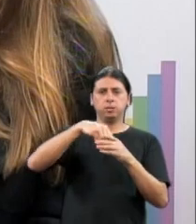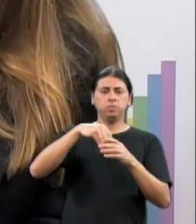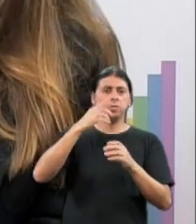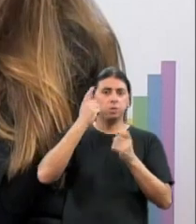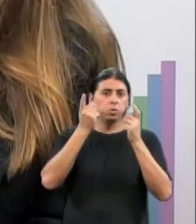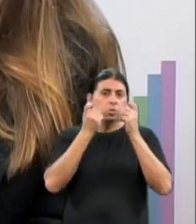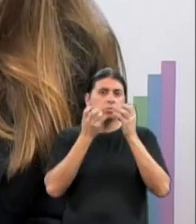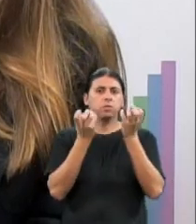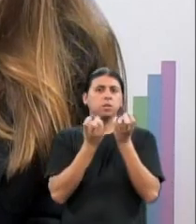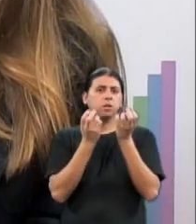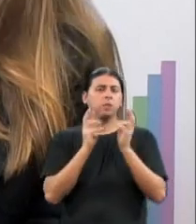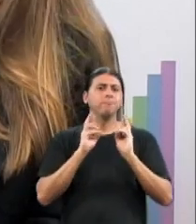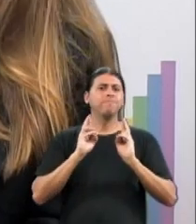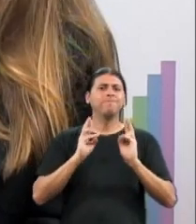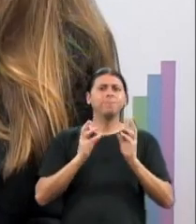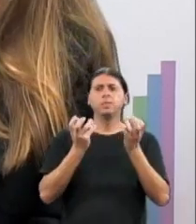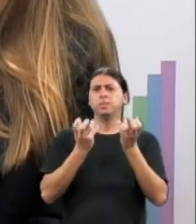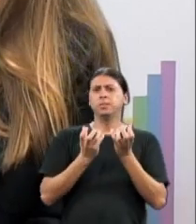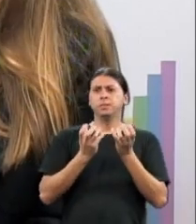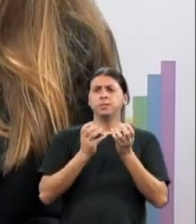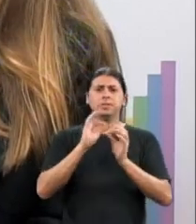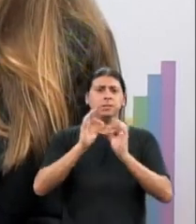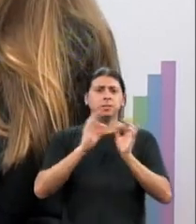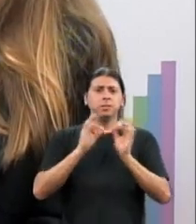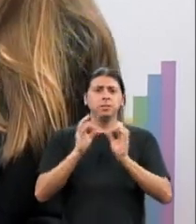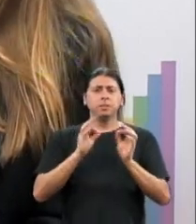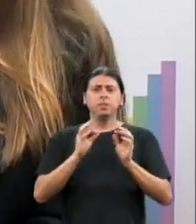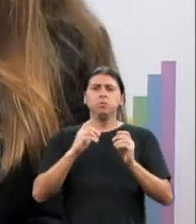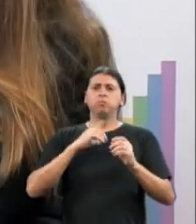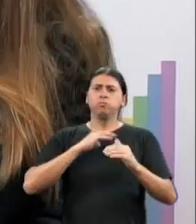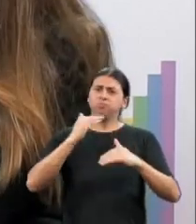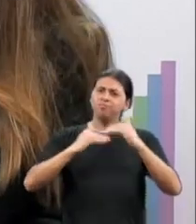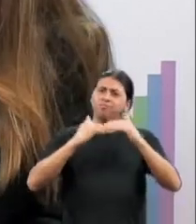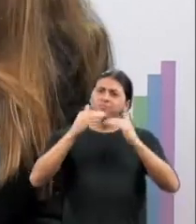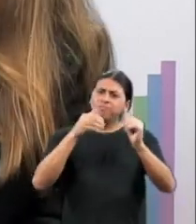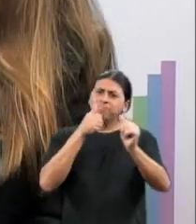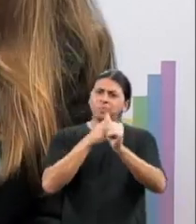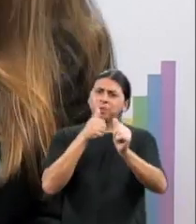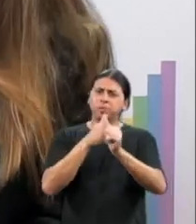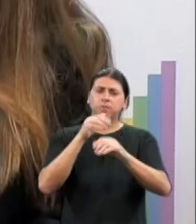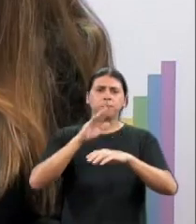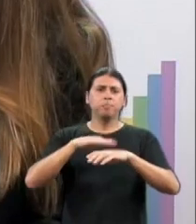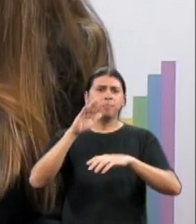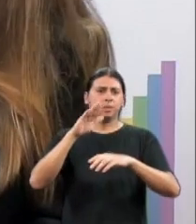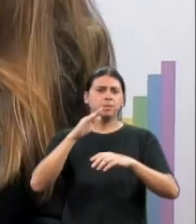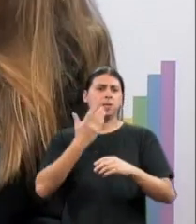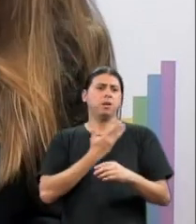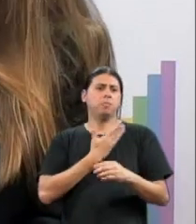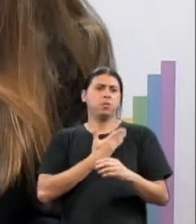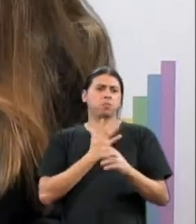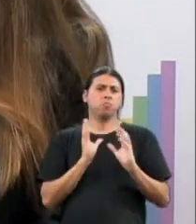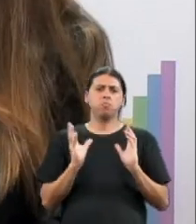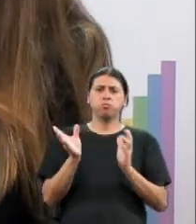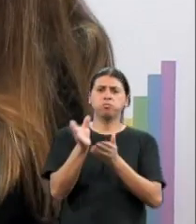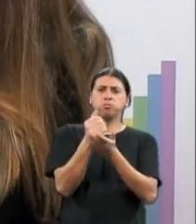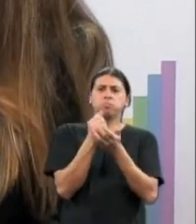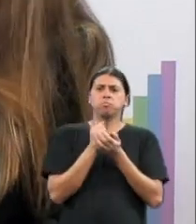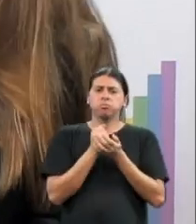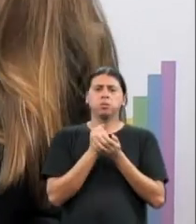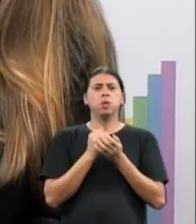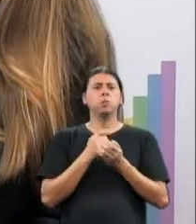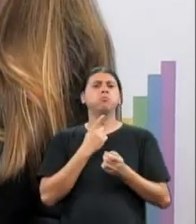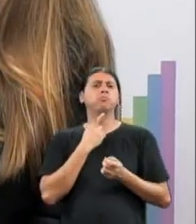no desejo de fazer com que a gente possa ficar mais próximos dos nossos amigos, dos nossos